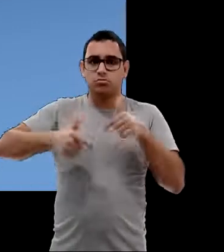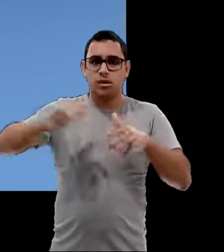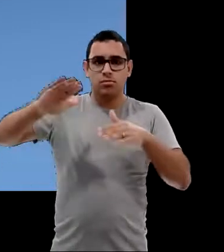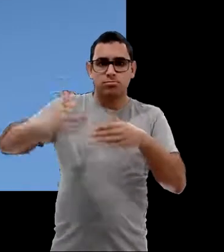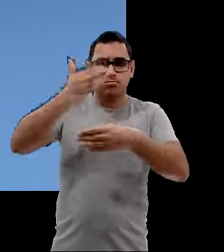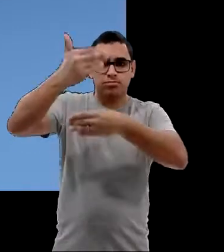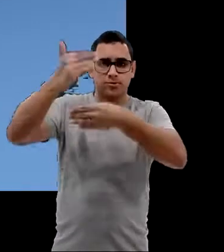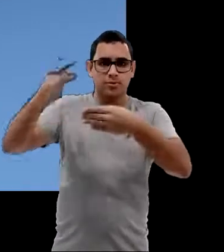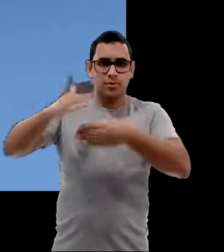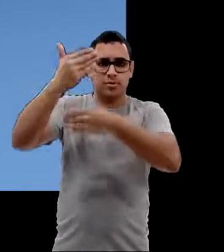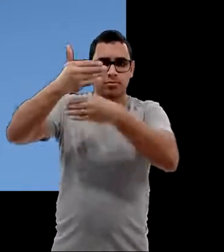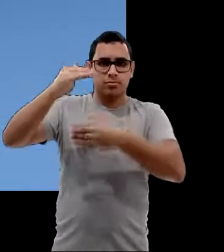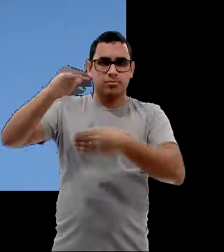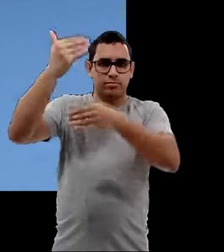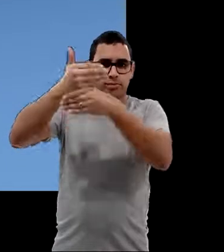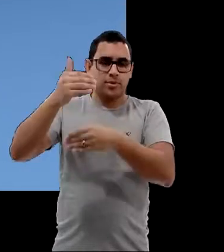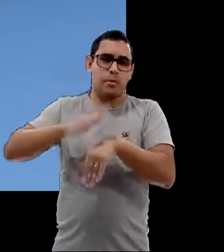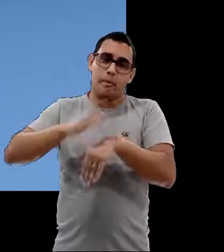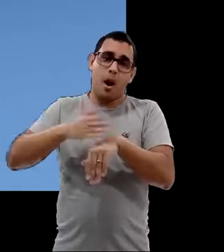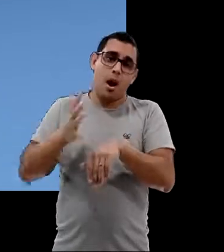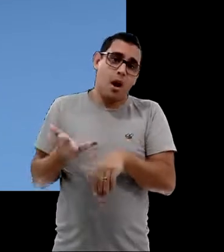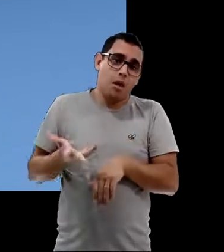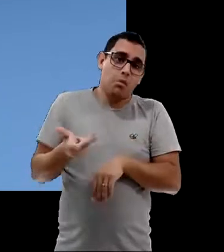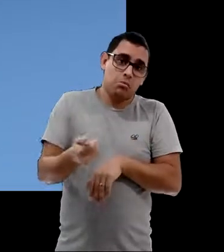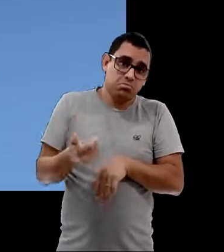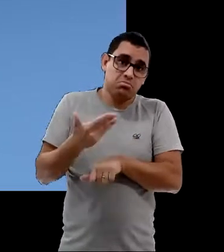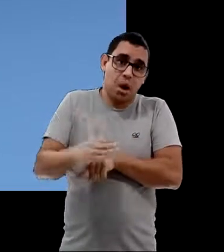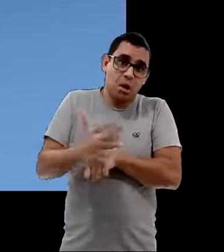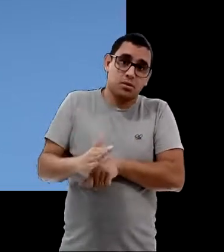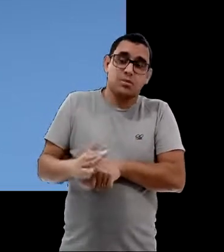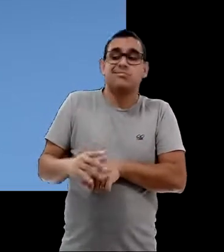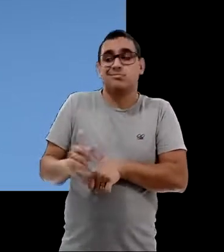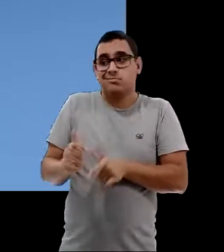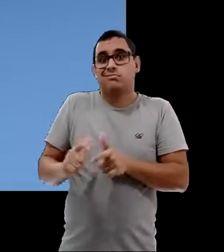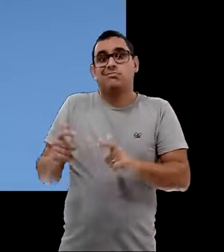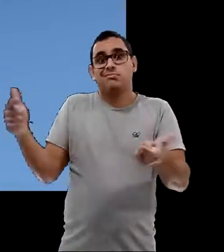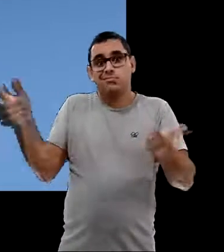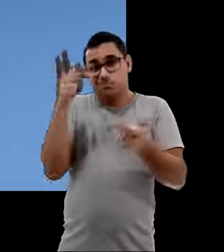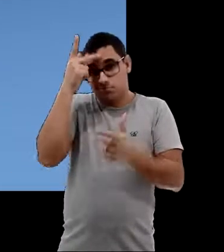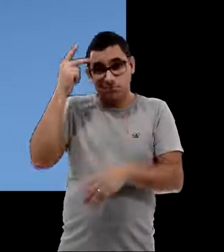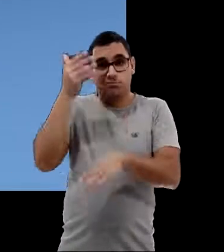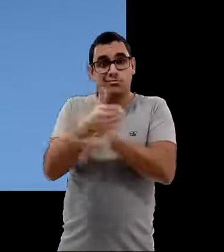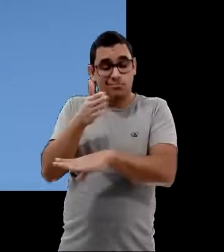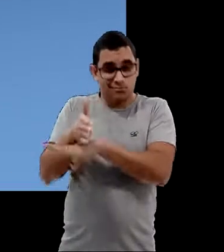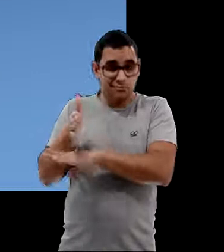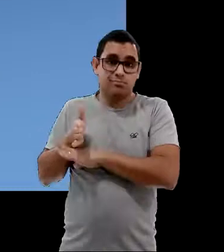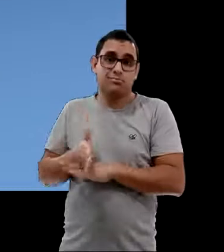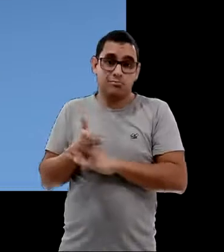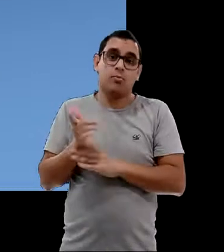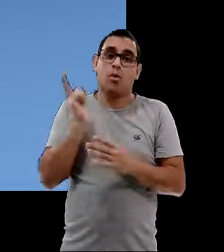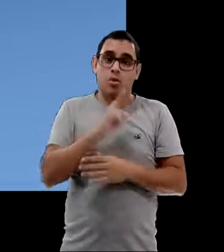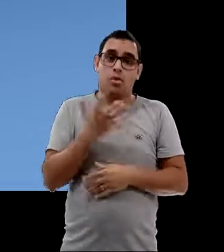de pedreiro, que não precisa de estudo, apenas de prática, está aí para as pessoas